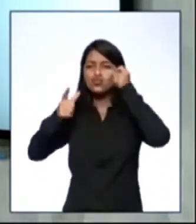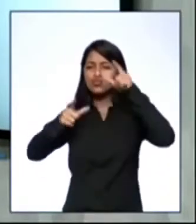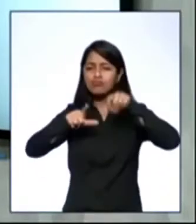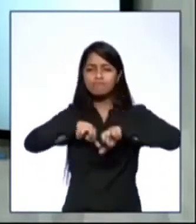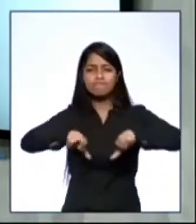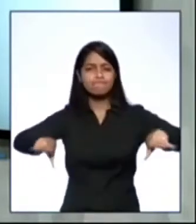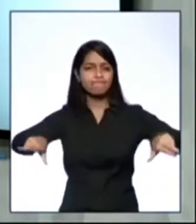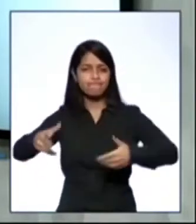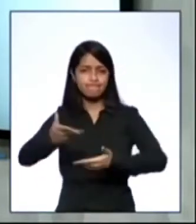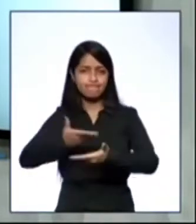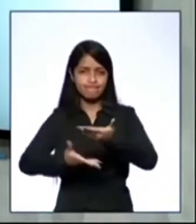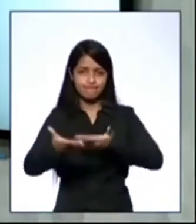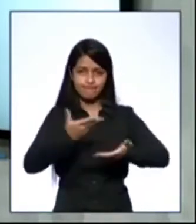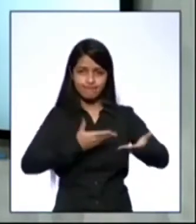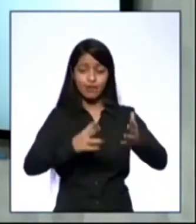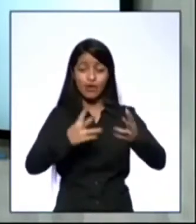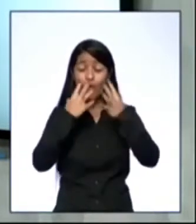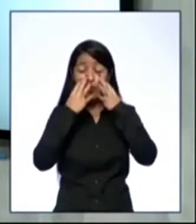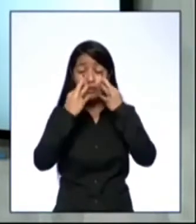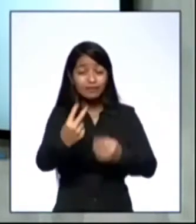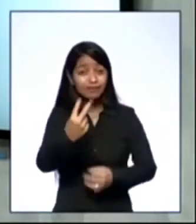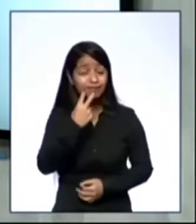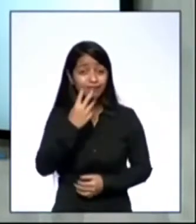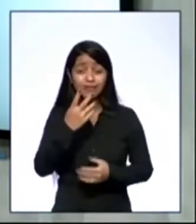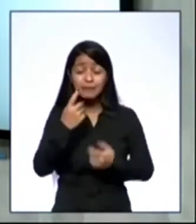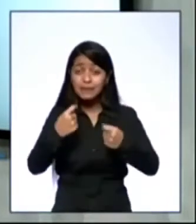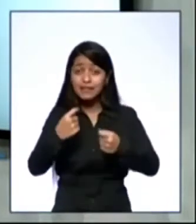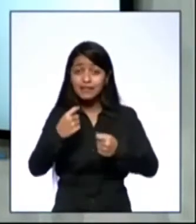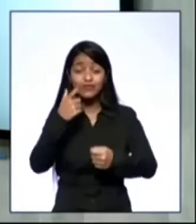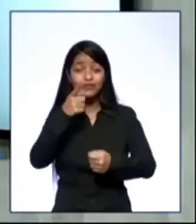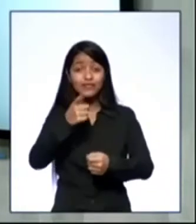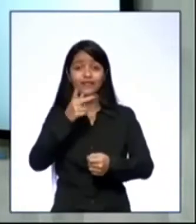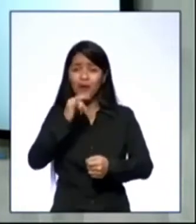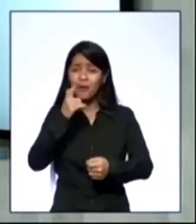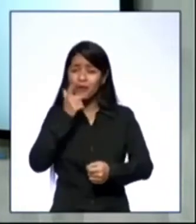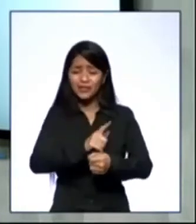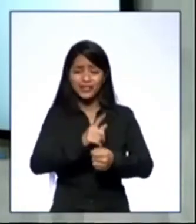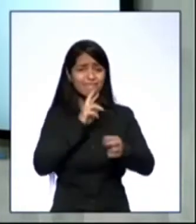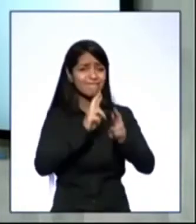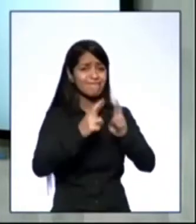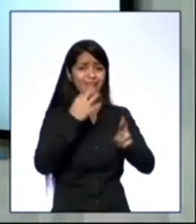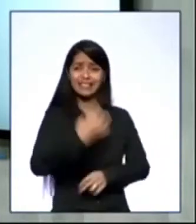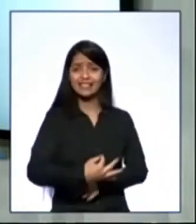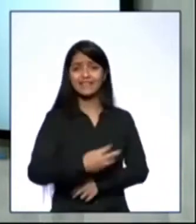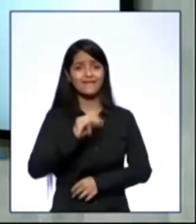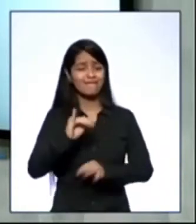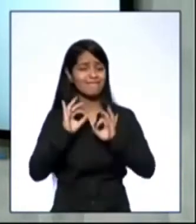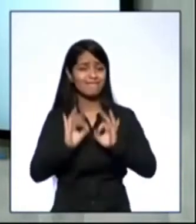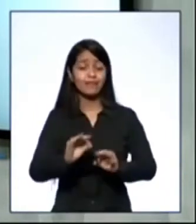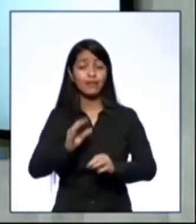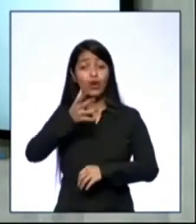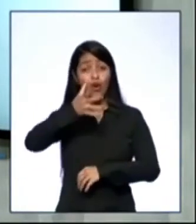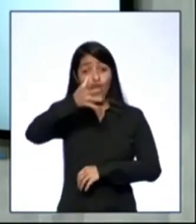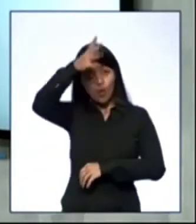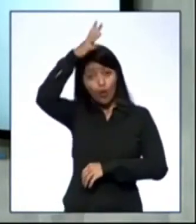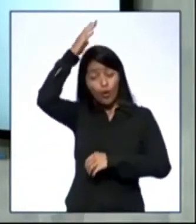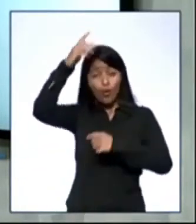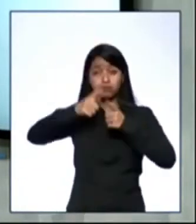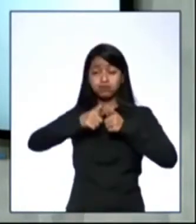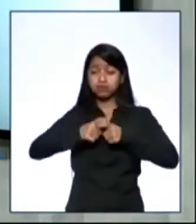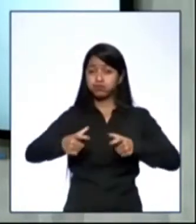heterogeneidade. Roma sendo... Olha pra mim, mano, isso daqui vai fazer você acertar muita questão. Roma sendo